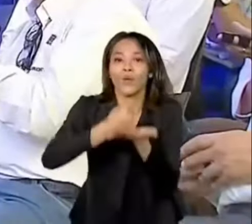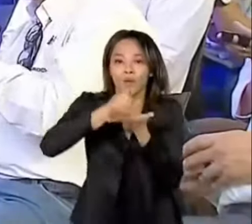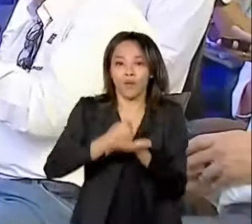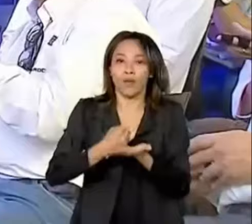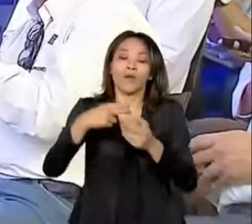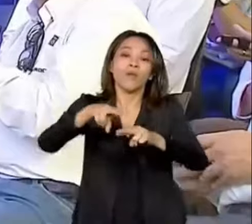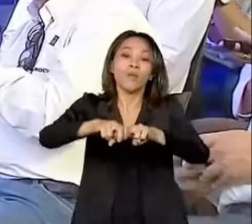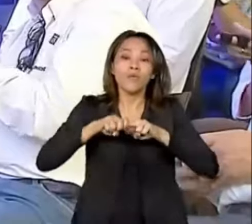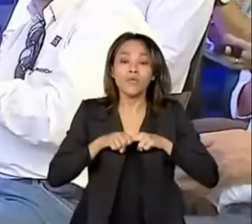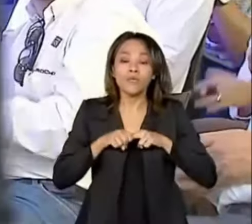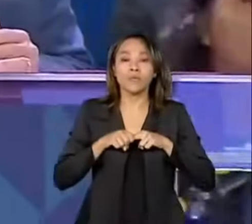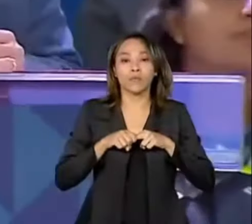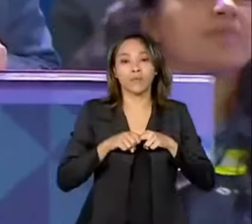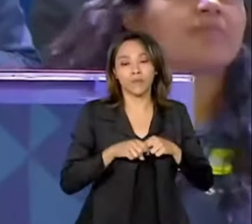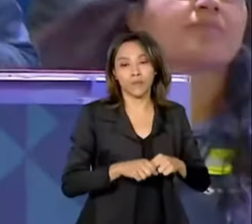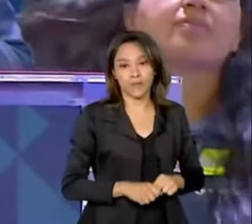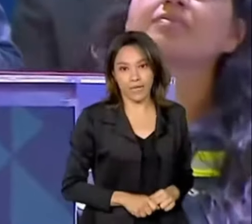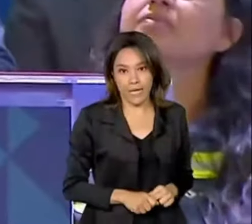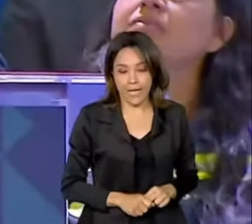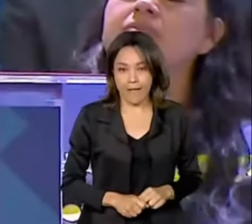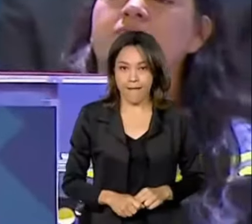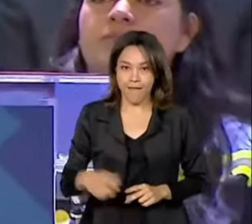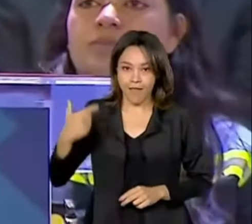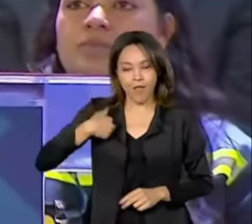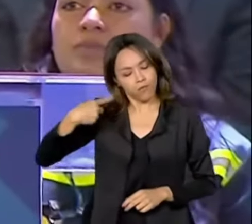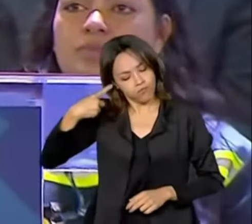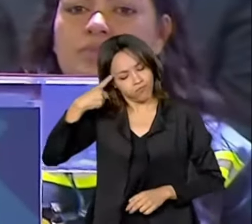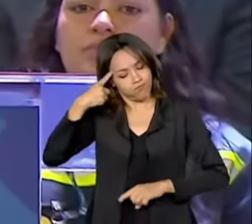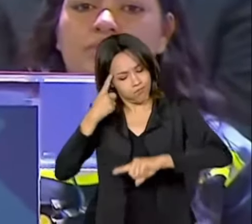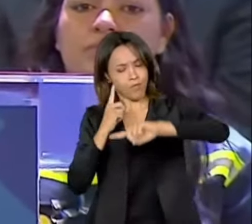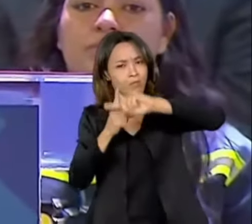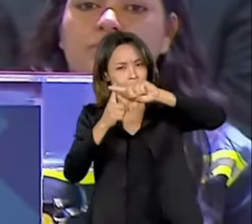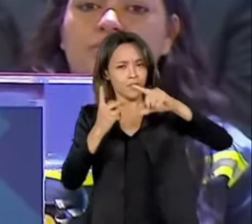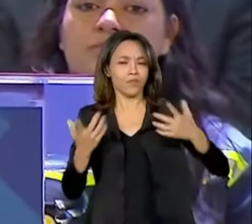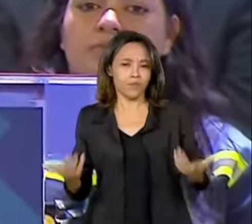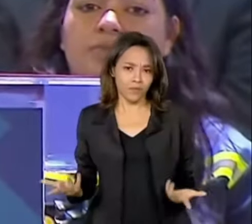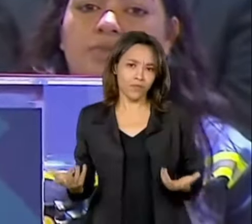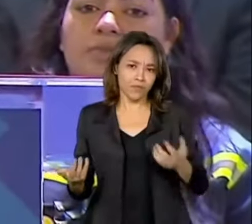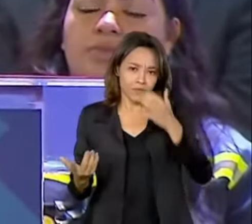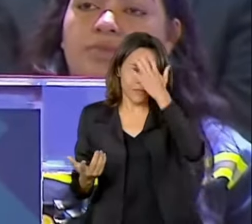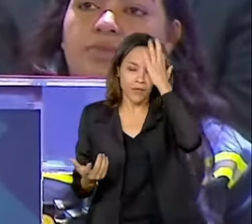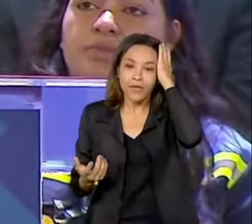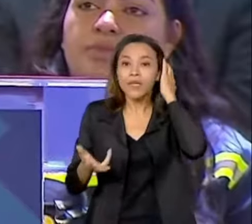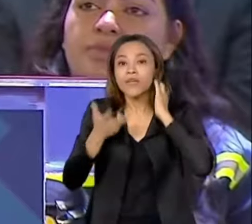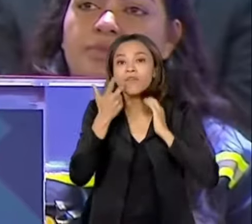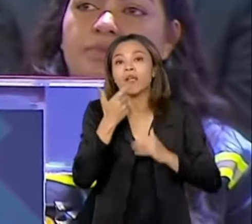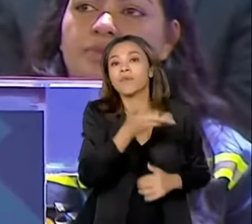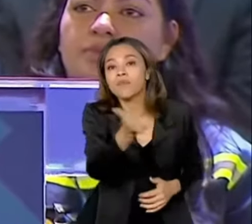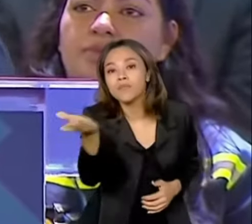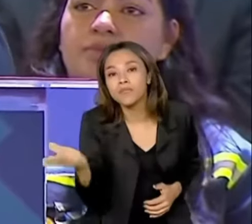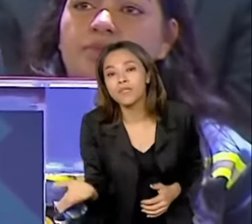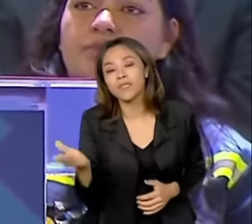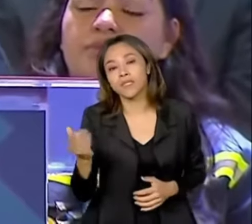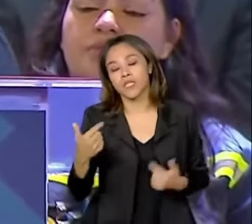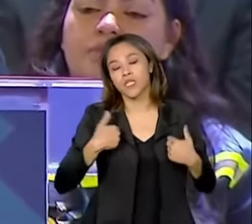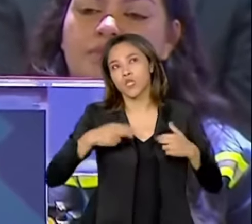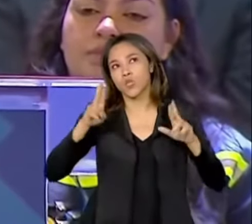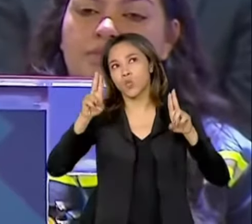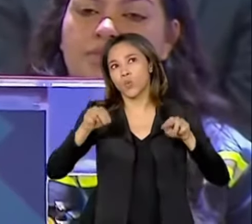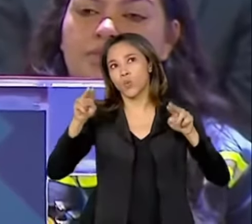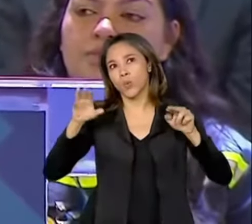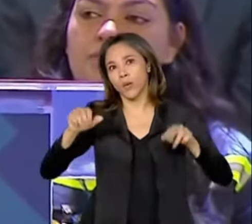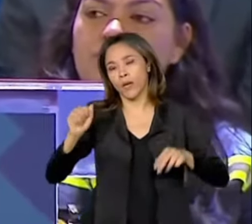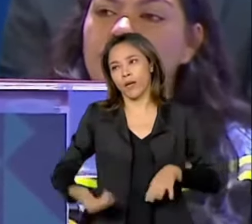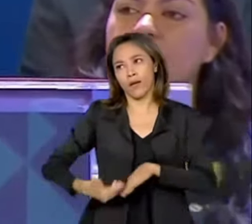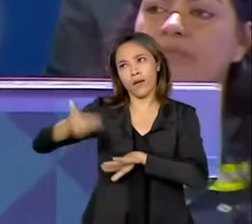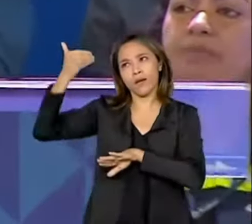é por isso que eu sou otimista e dizer para vocês que nunca antes na